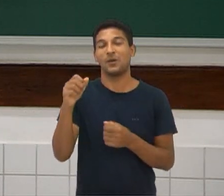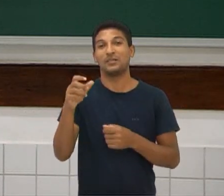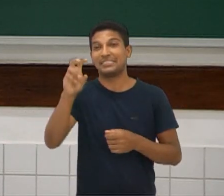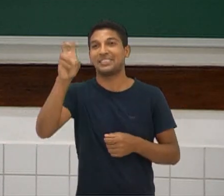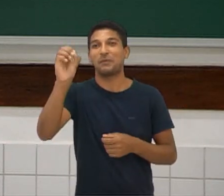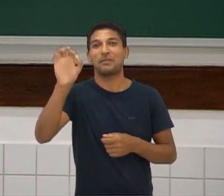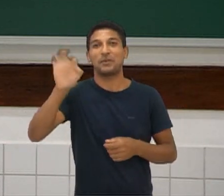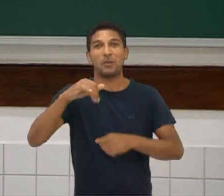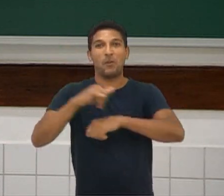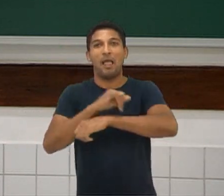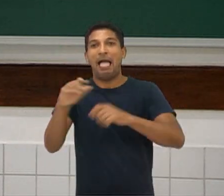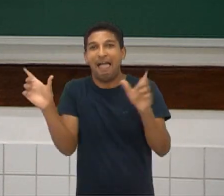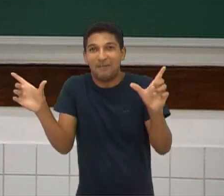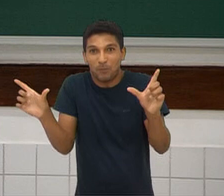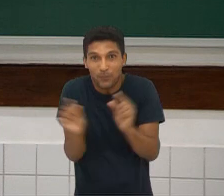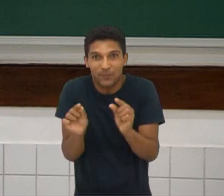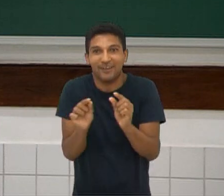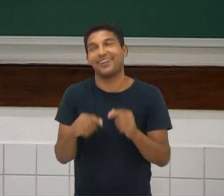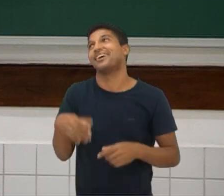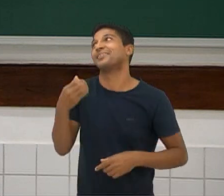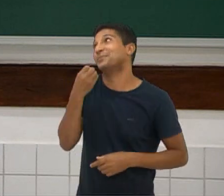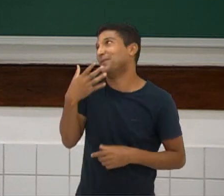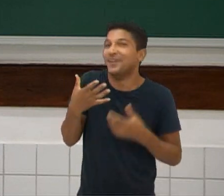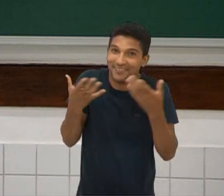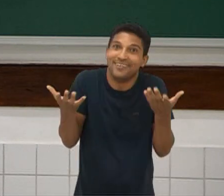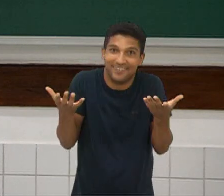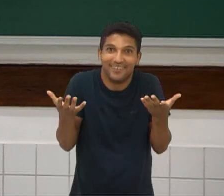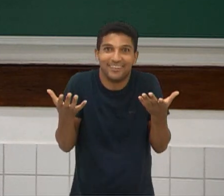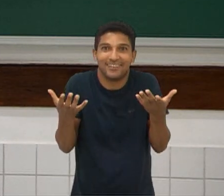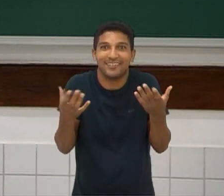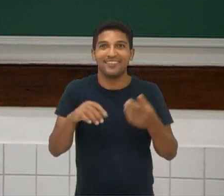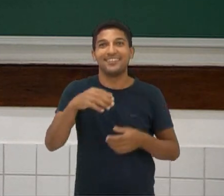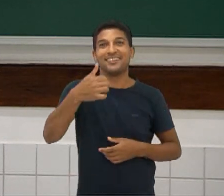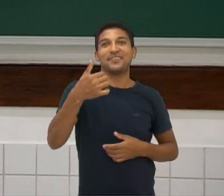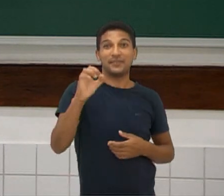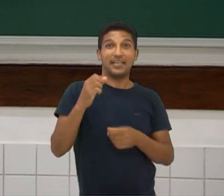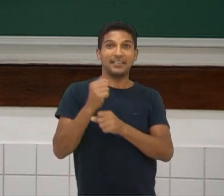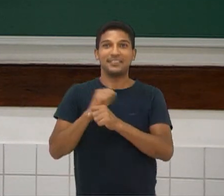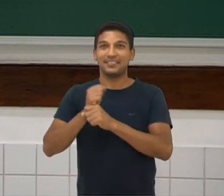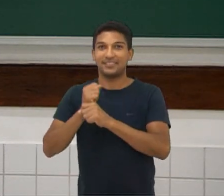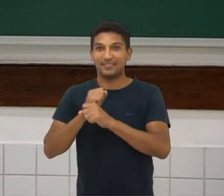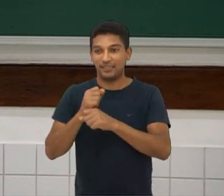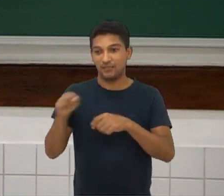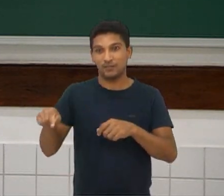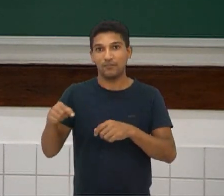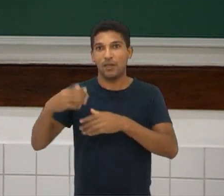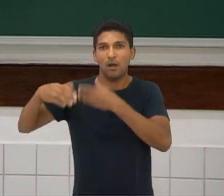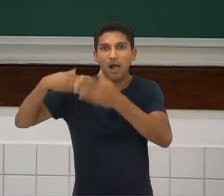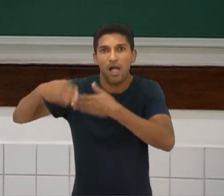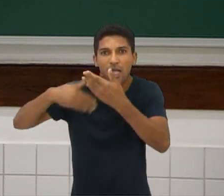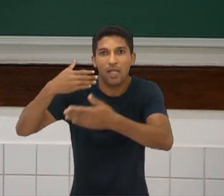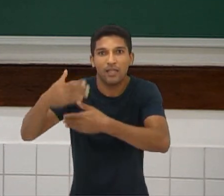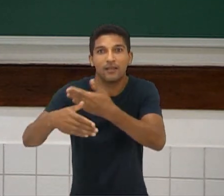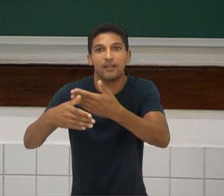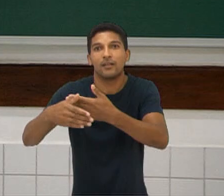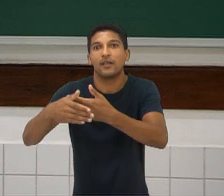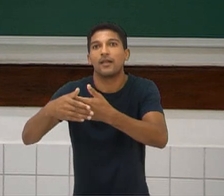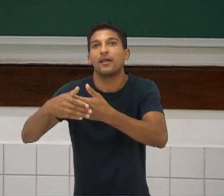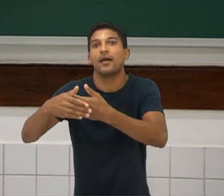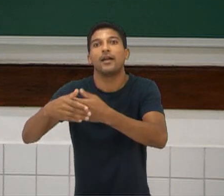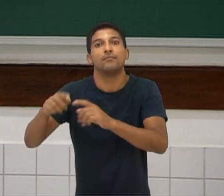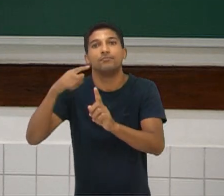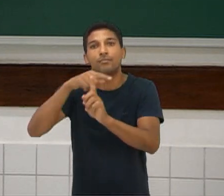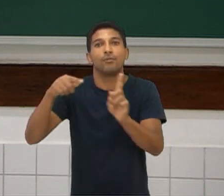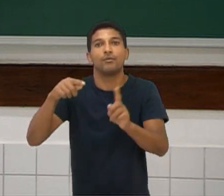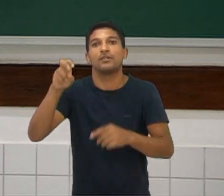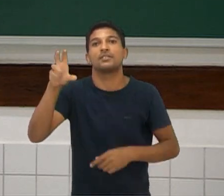De diminuir um pouquinho 50%, já tava bom, né, galera? Então daqui a 10 anos, esse Robert que vos fala vai estar apenas 50%